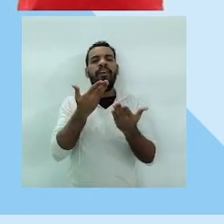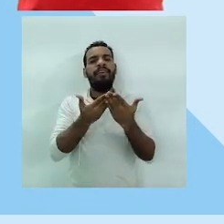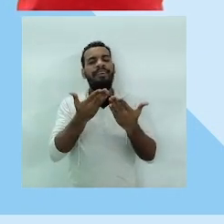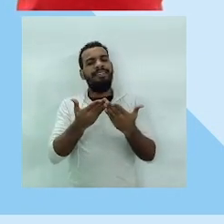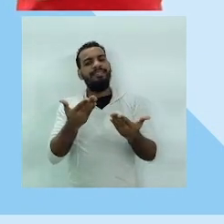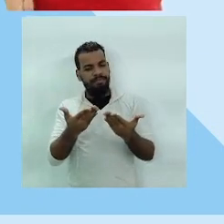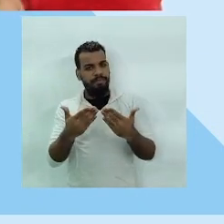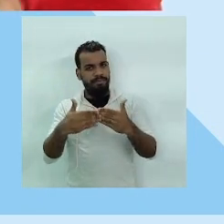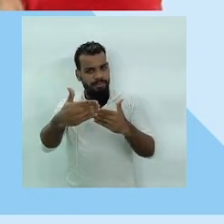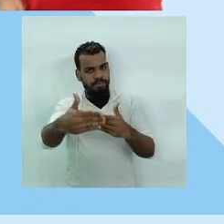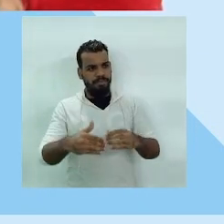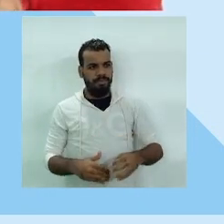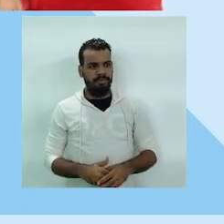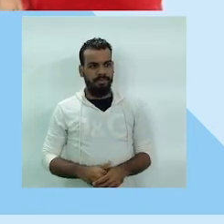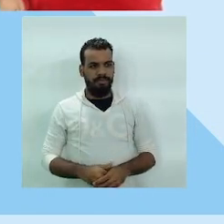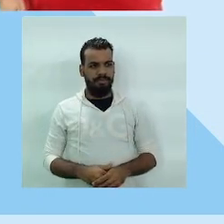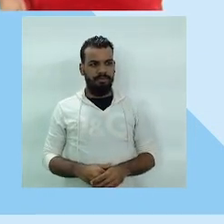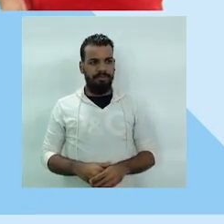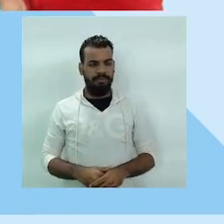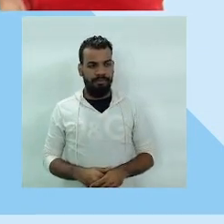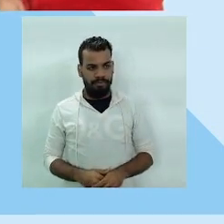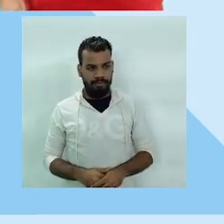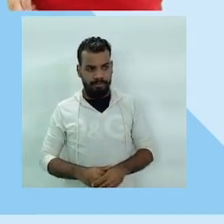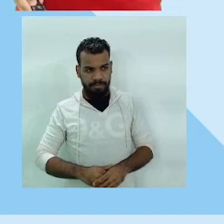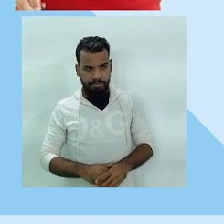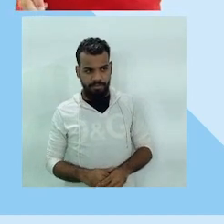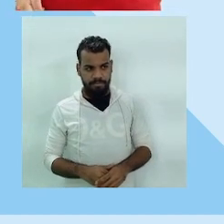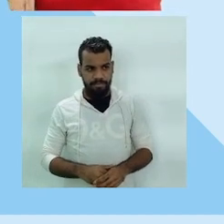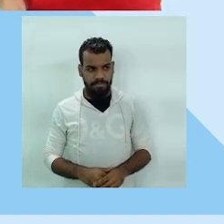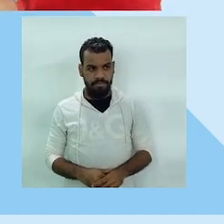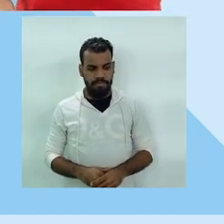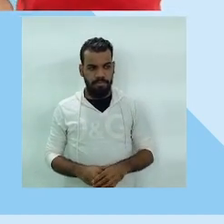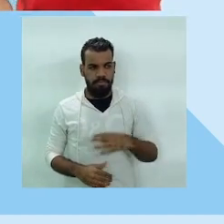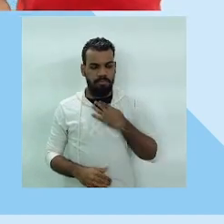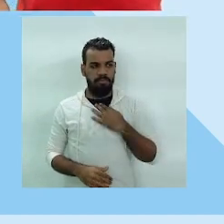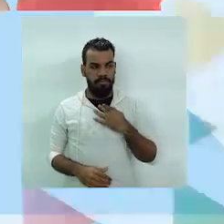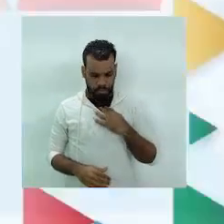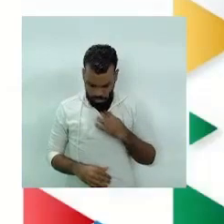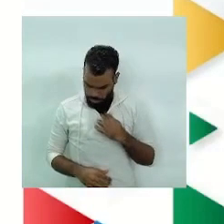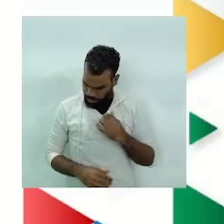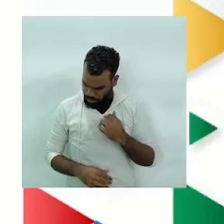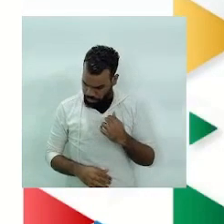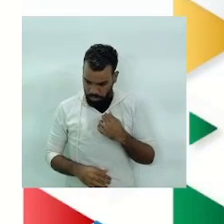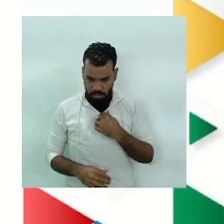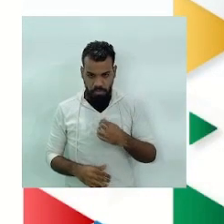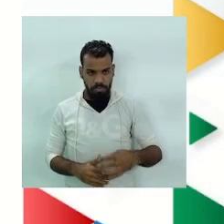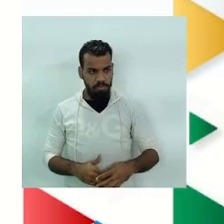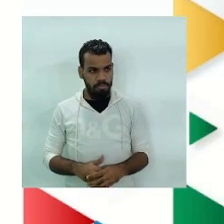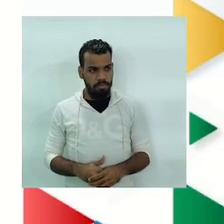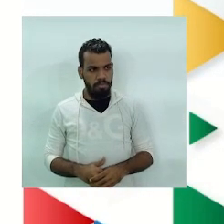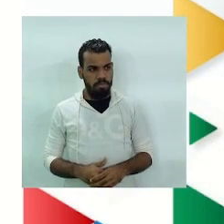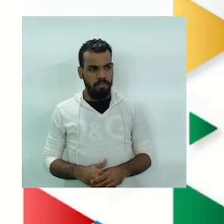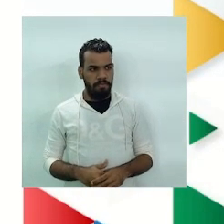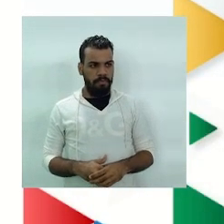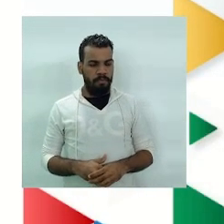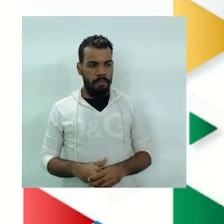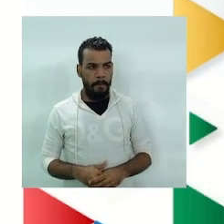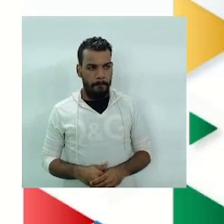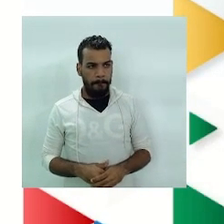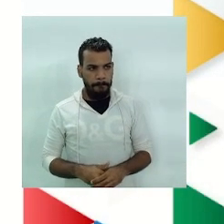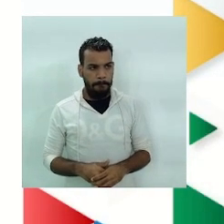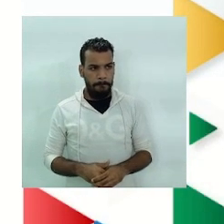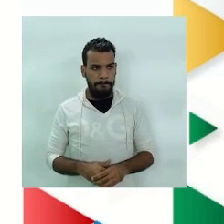mais agora na frente, tá certo? Vamos lá, na tela. Vamos lá, as rochas ígneas ou